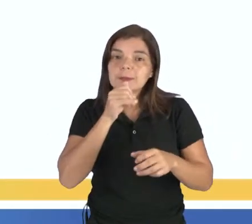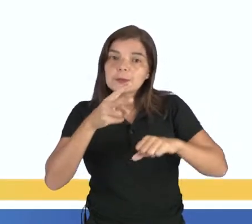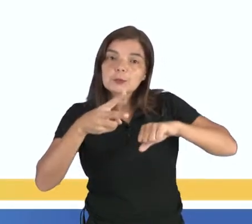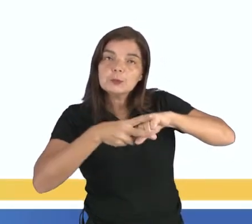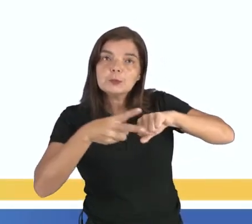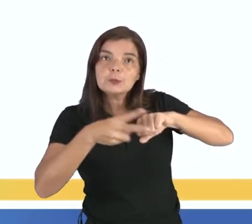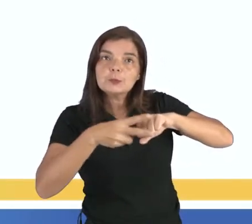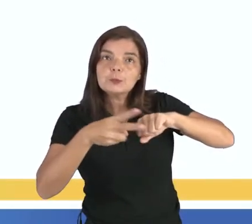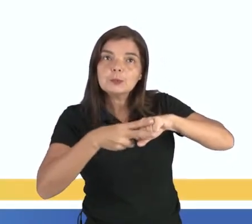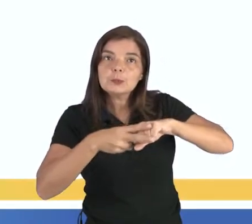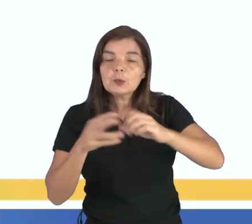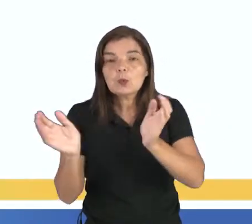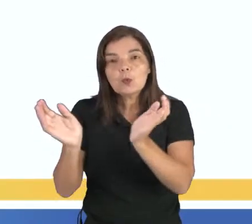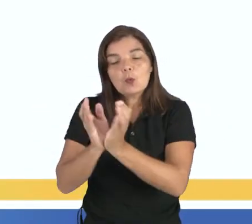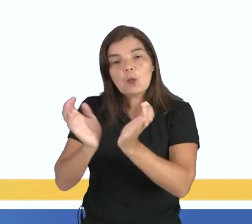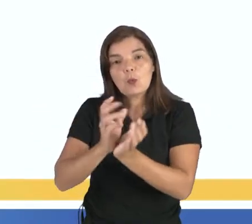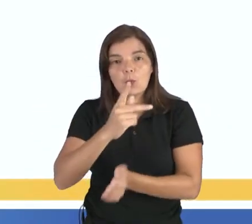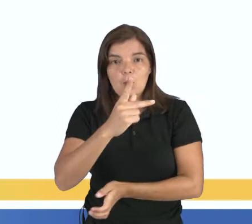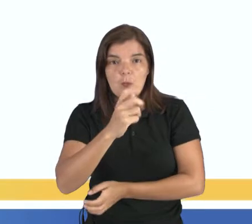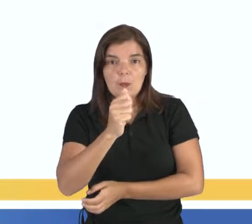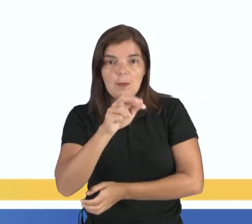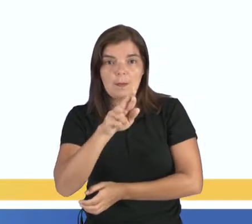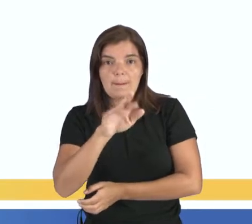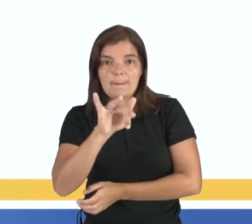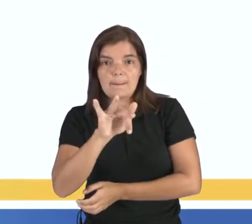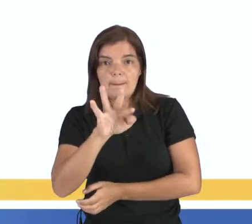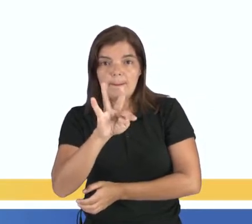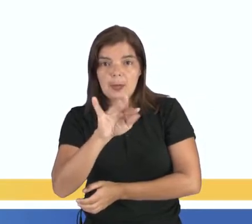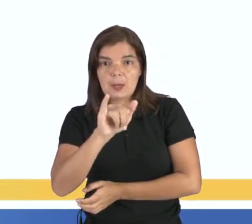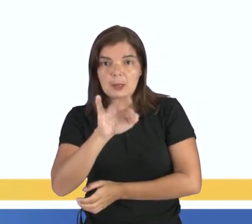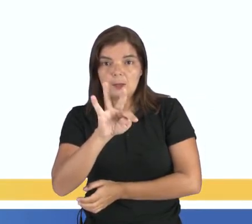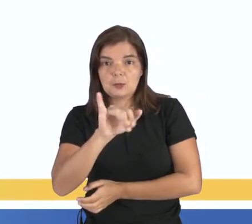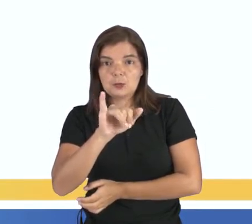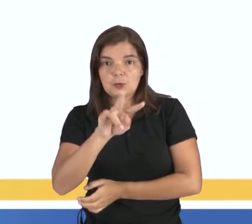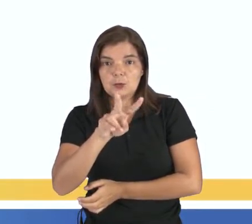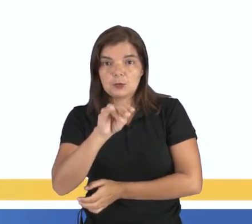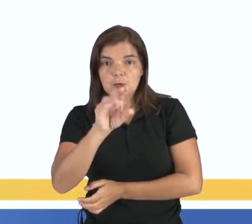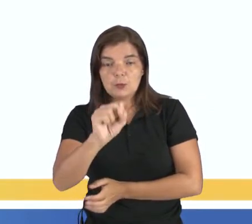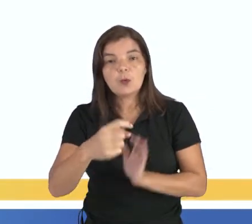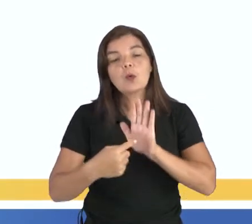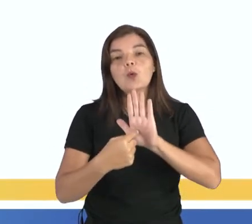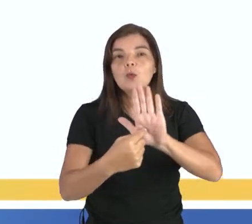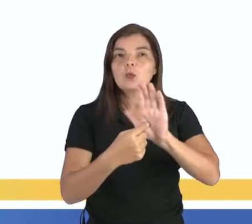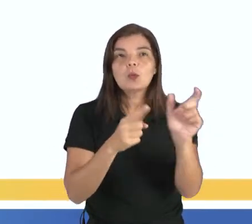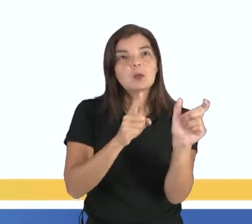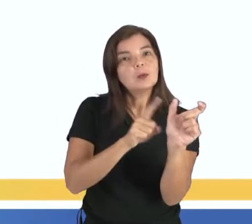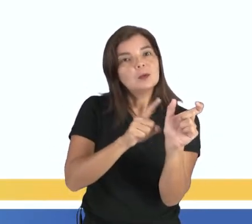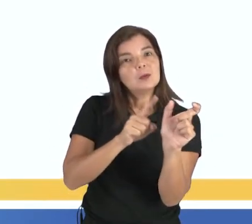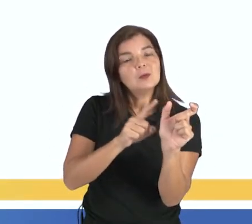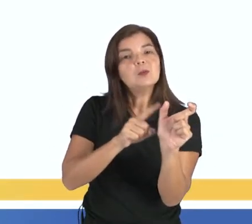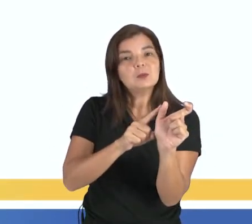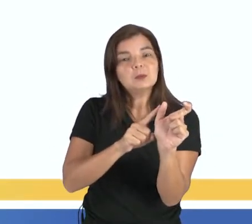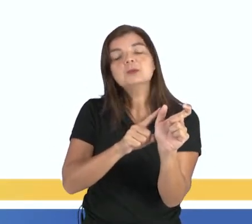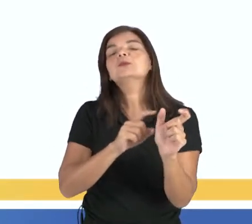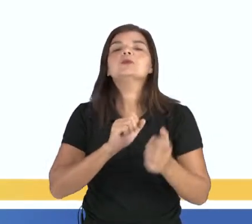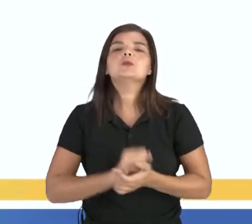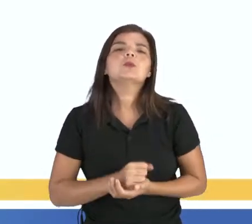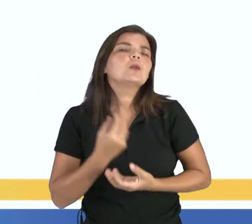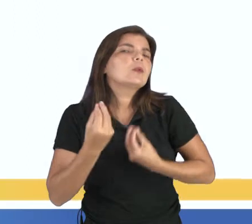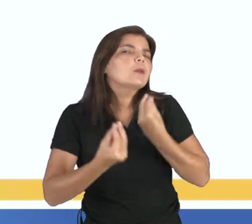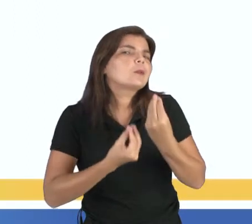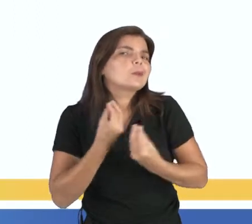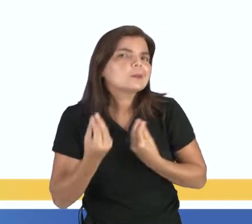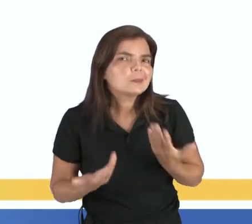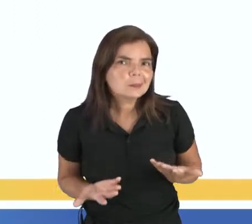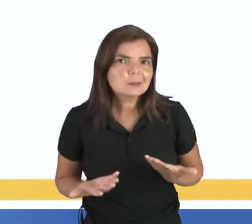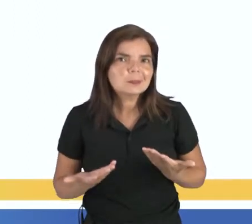verbos, os coletivos partitivos, quando a palavra representar um coletivo partitivo. Como